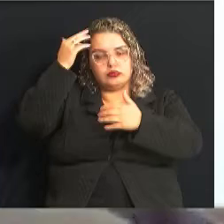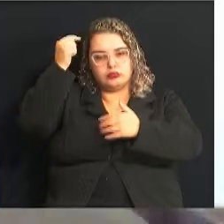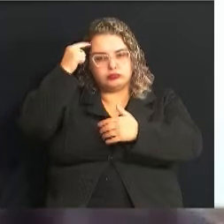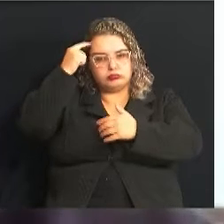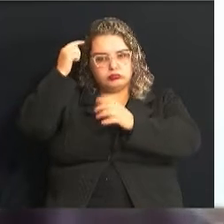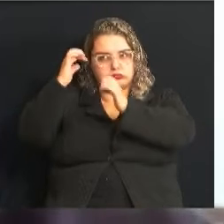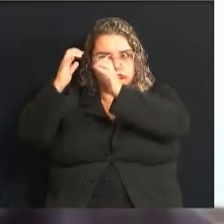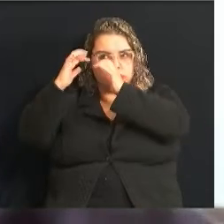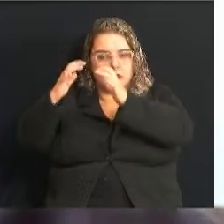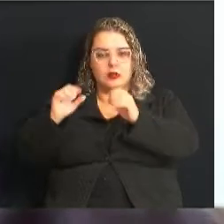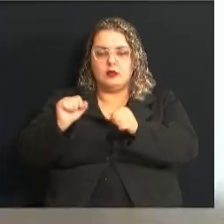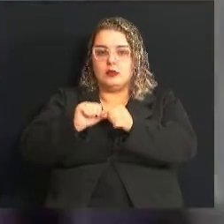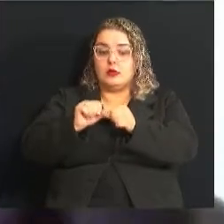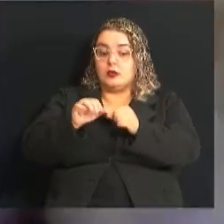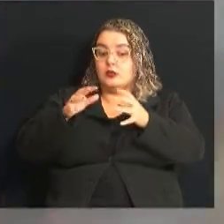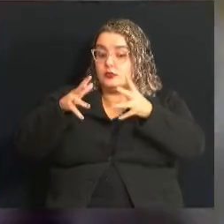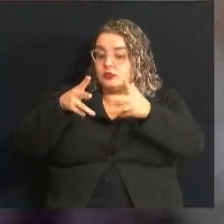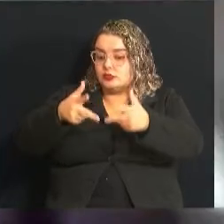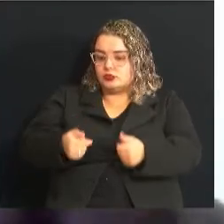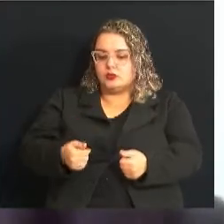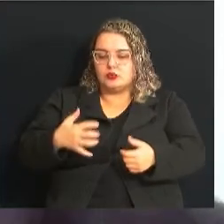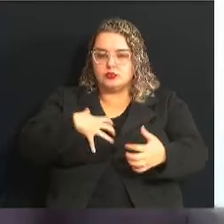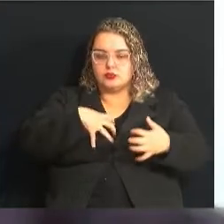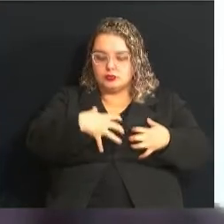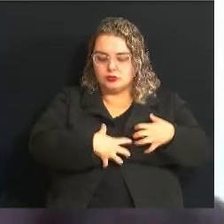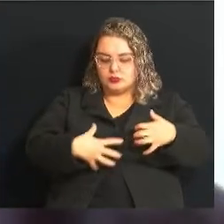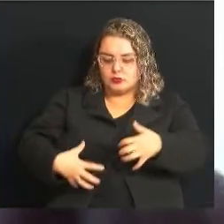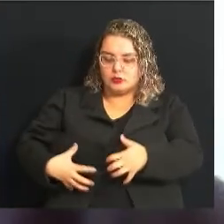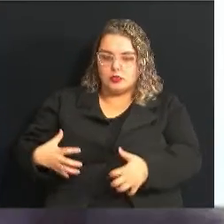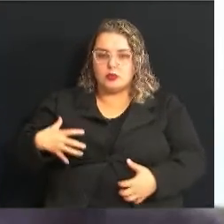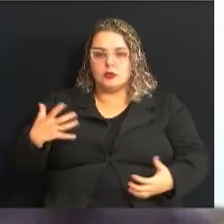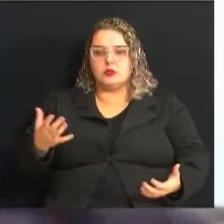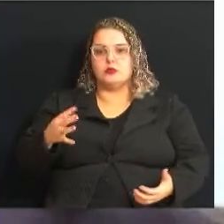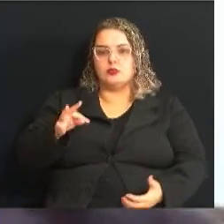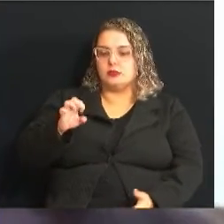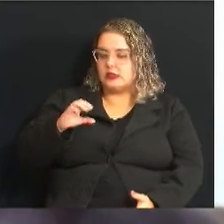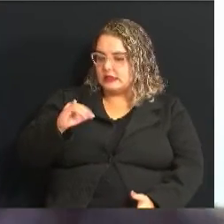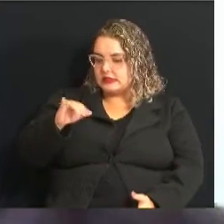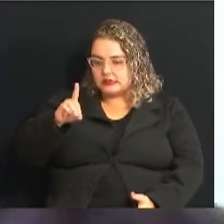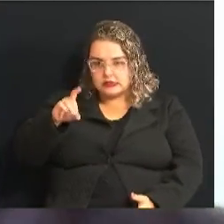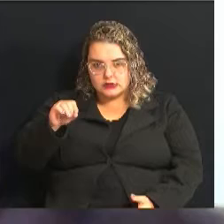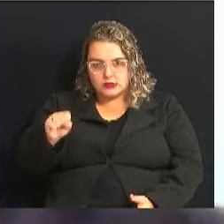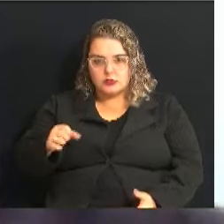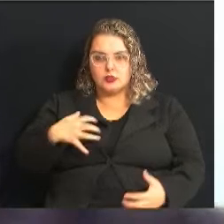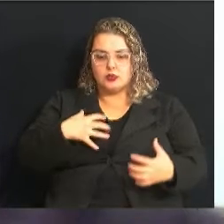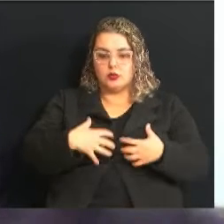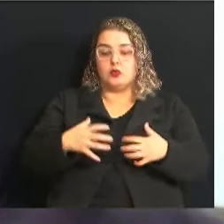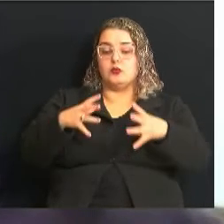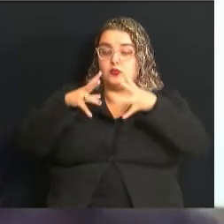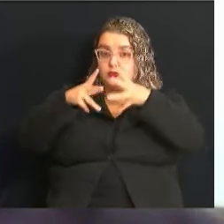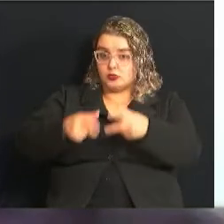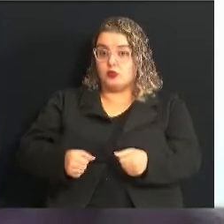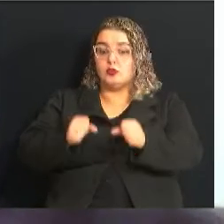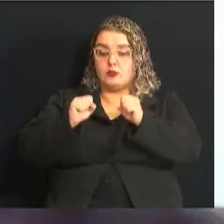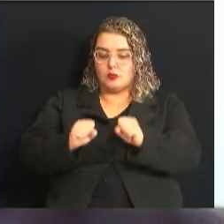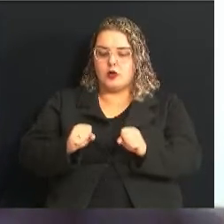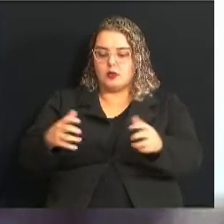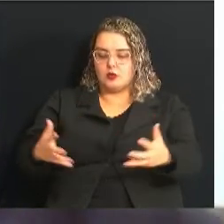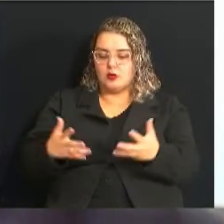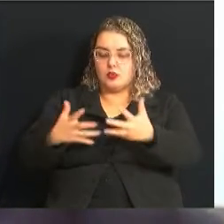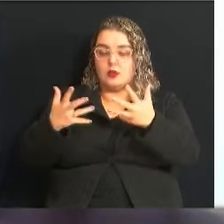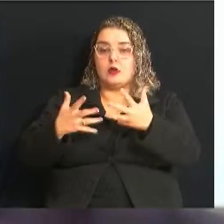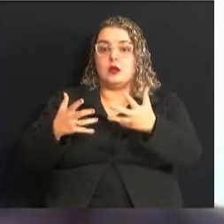que todos os órgãos, né, todos os tecidos, enfim, o organismo como um todo possa funcionar de uma maneira muito